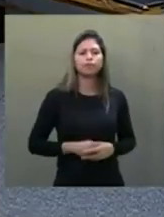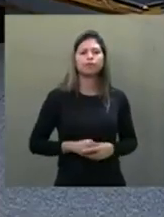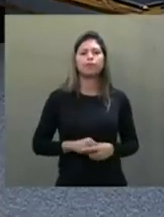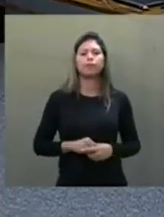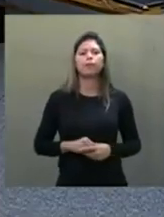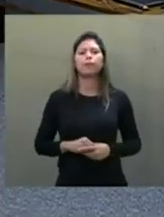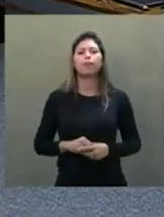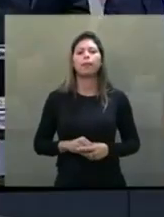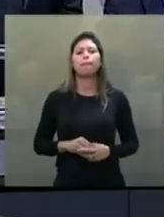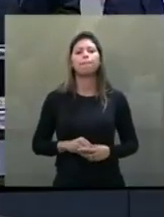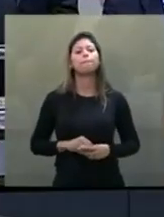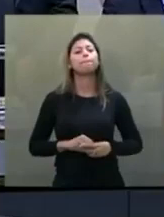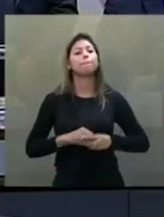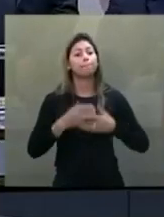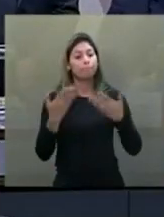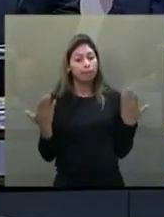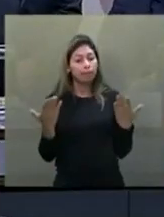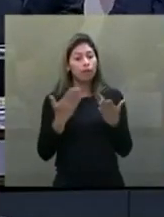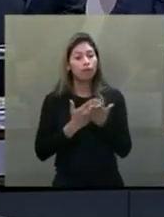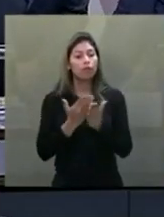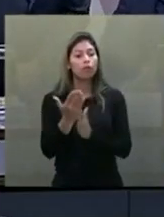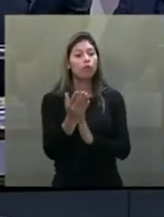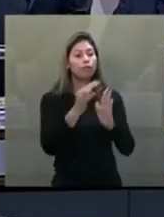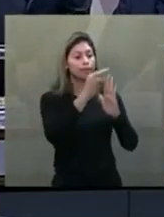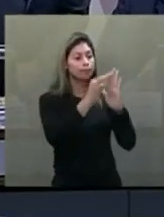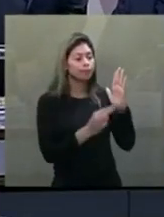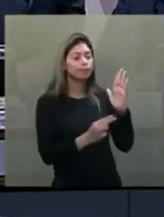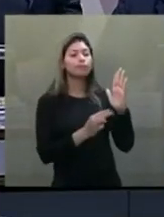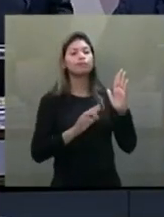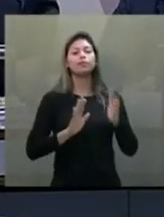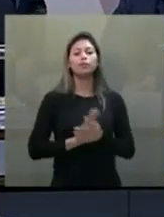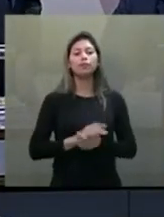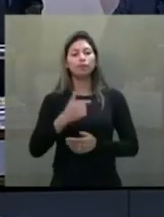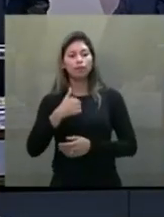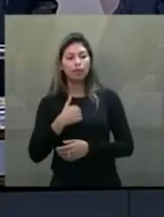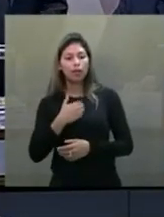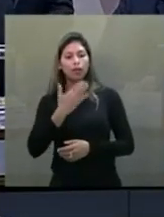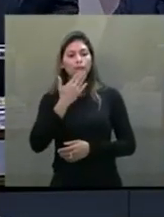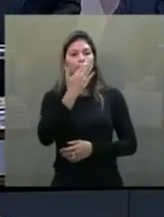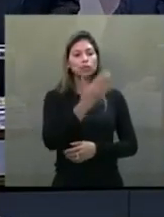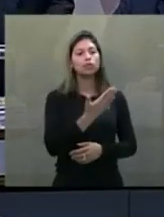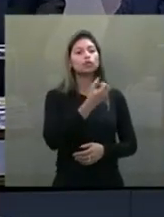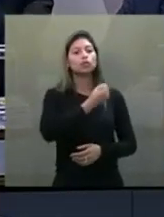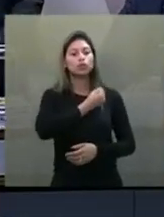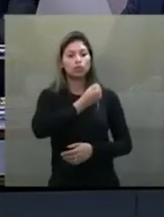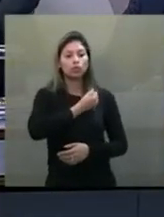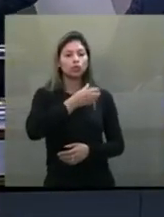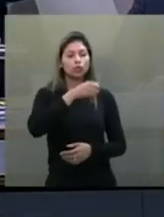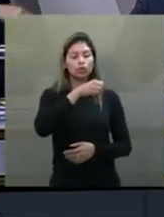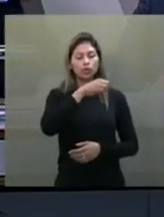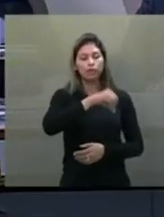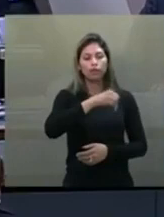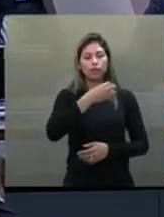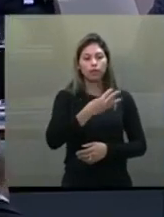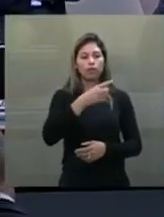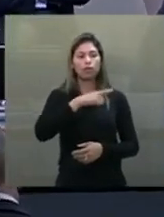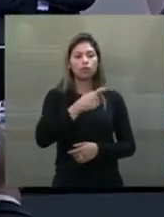É um manicômio, realmente, tributário que a gente tem no Brasil. E por que não a gente dá essa